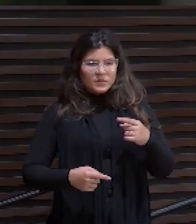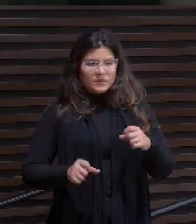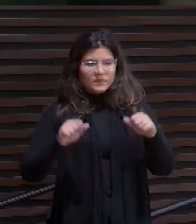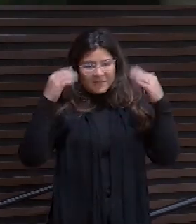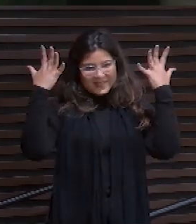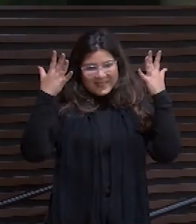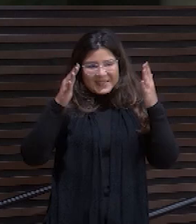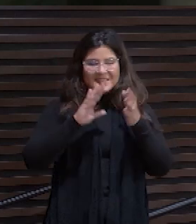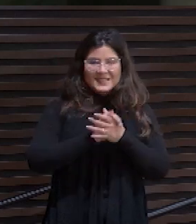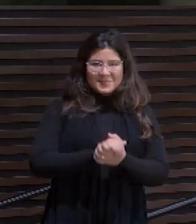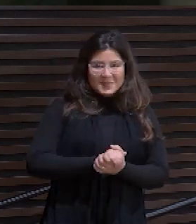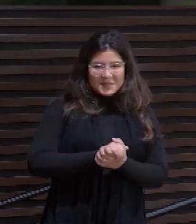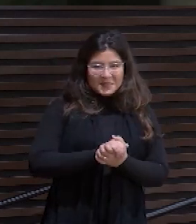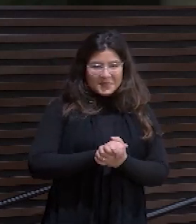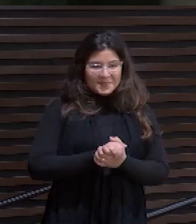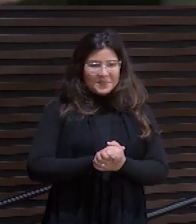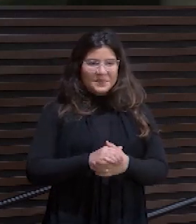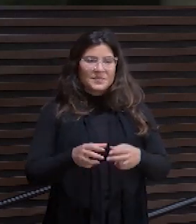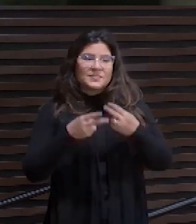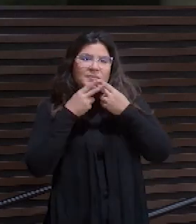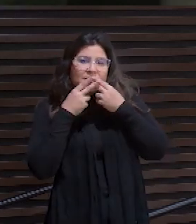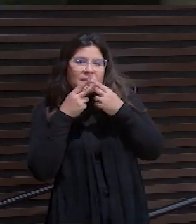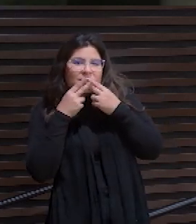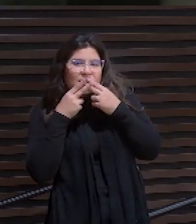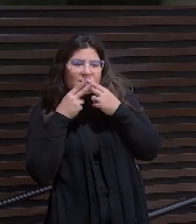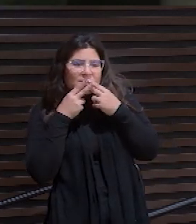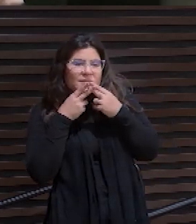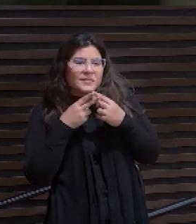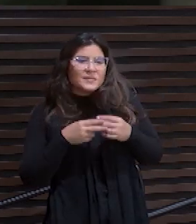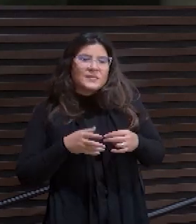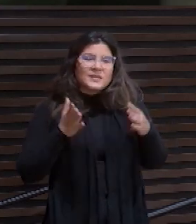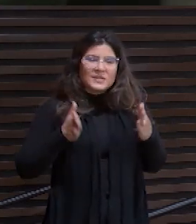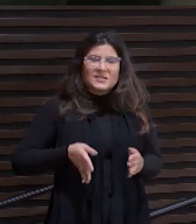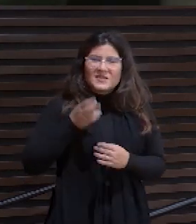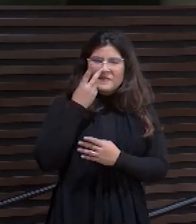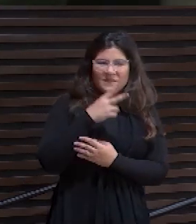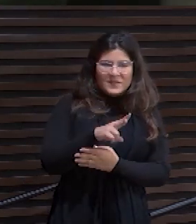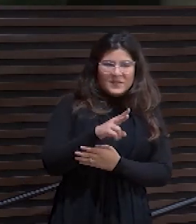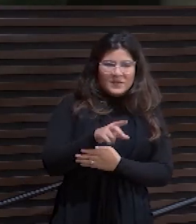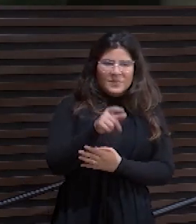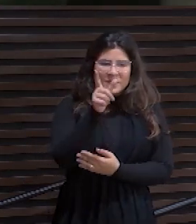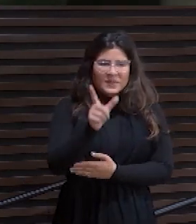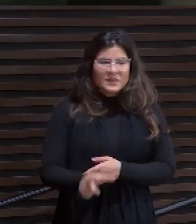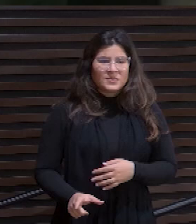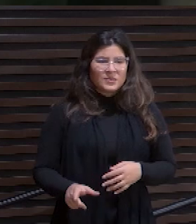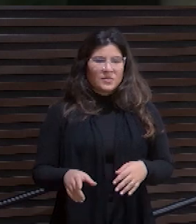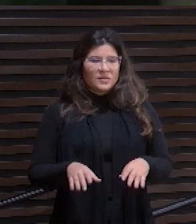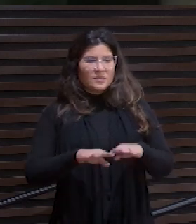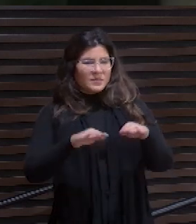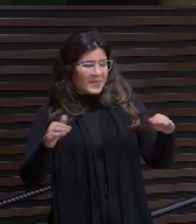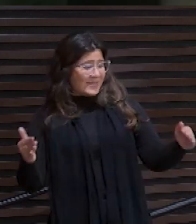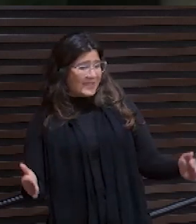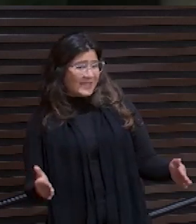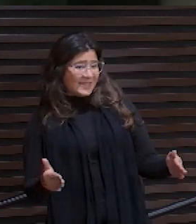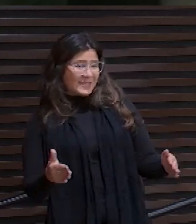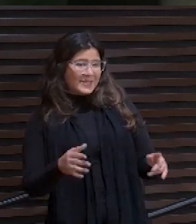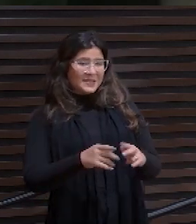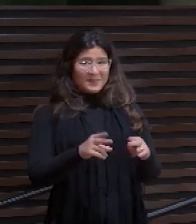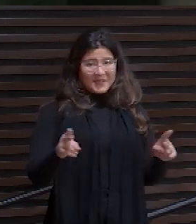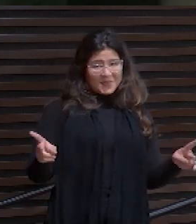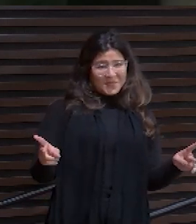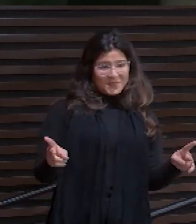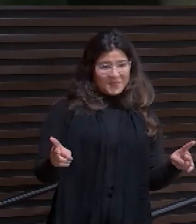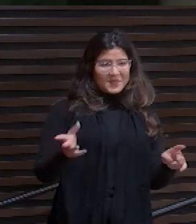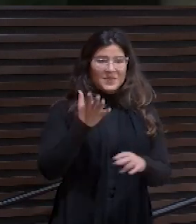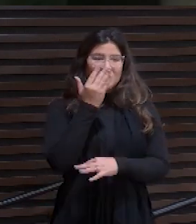Vocês já viram alguém naquele banquete maravilhoso, naquele momento de alegria? Não, estou jejuando, irmão. Isso não existe.